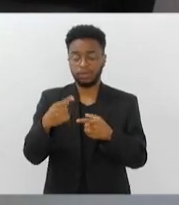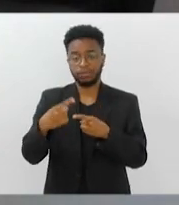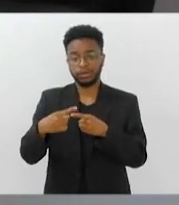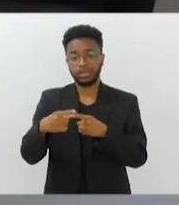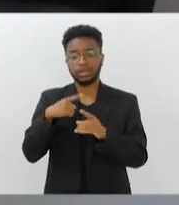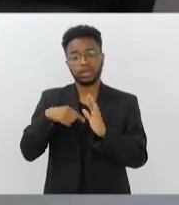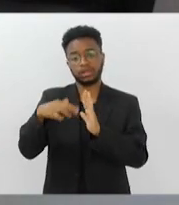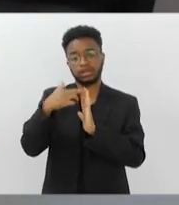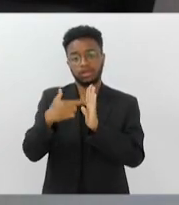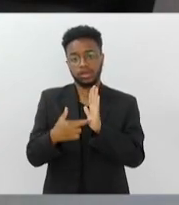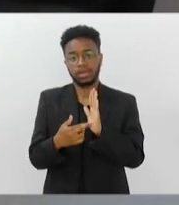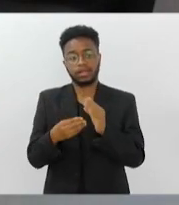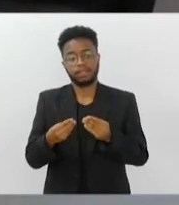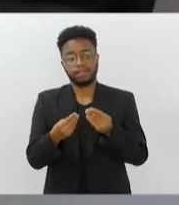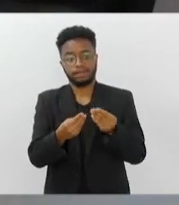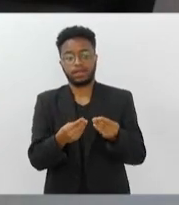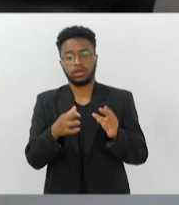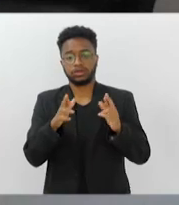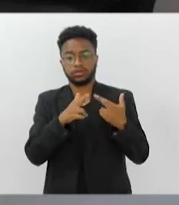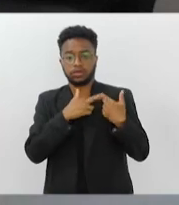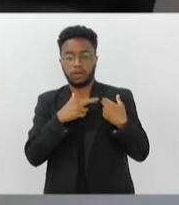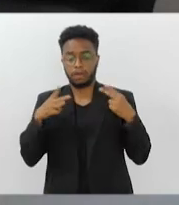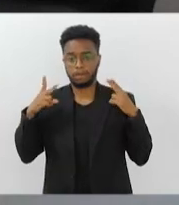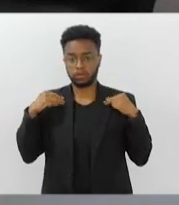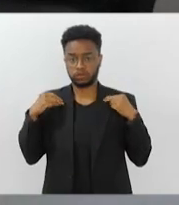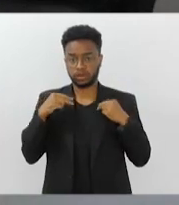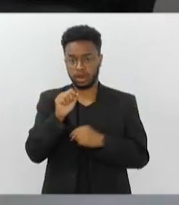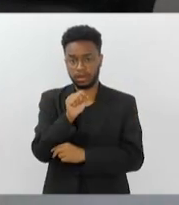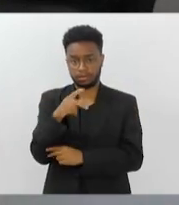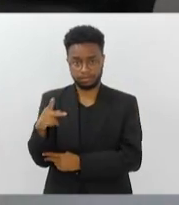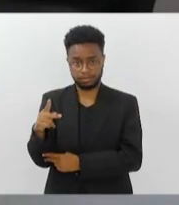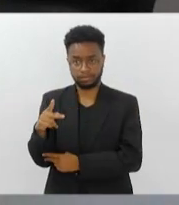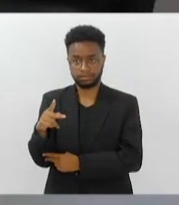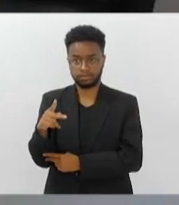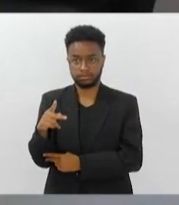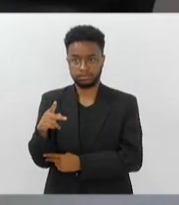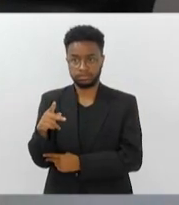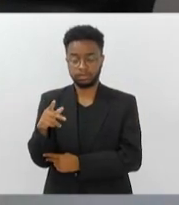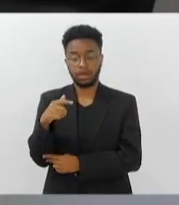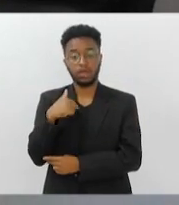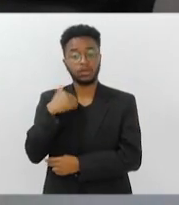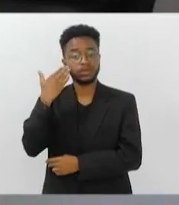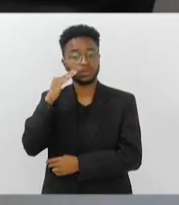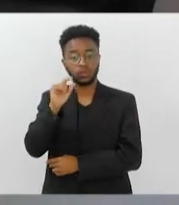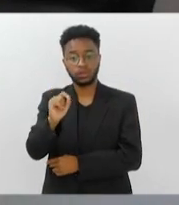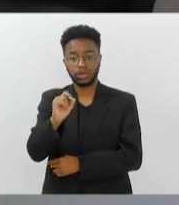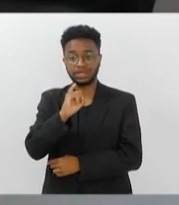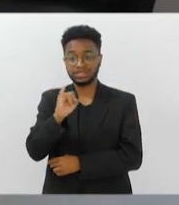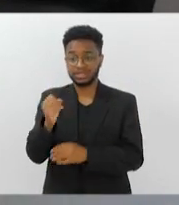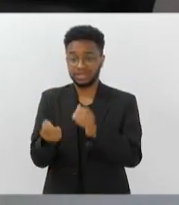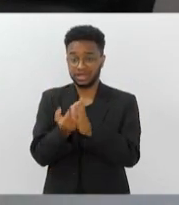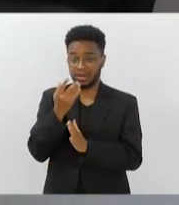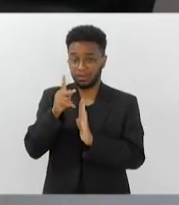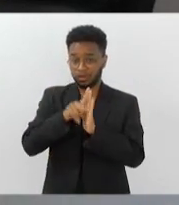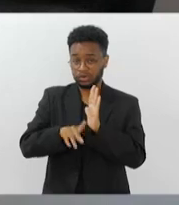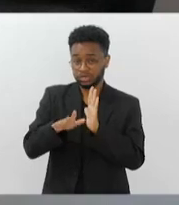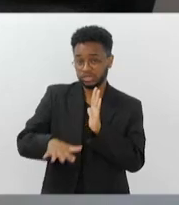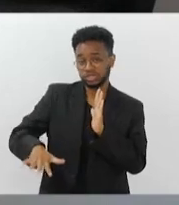de atribuição de motoristas de aplicativos, eu tenho uma compreensão que se a gente fizesse um projeto mais